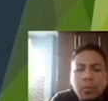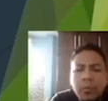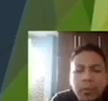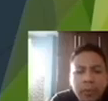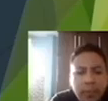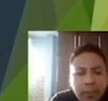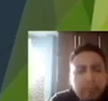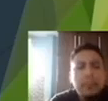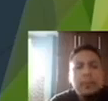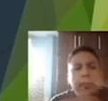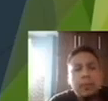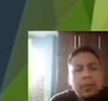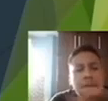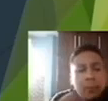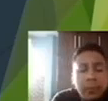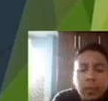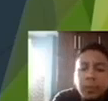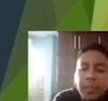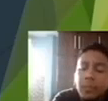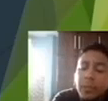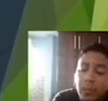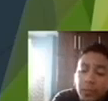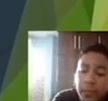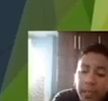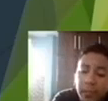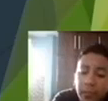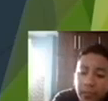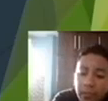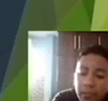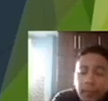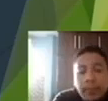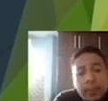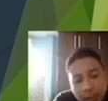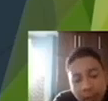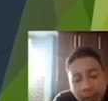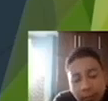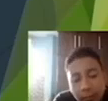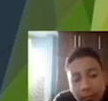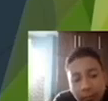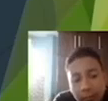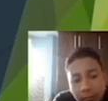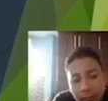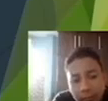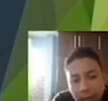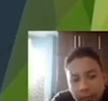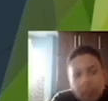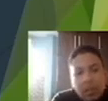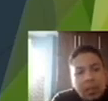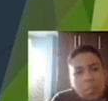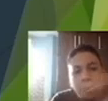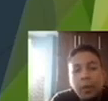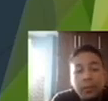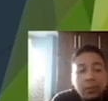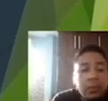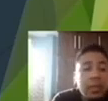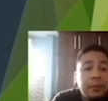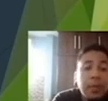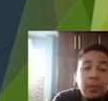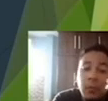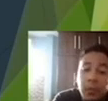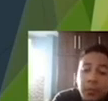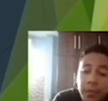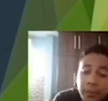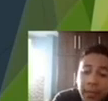de cima. Se os denominadores são diferentes, o que eu posso fazer? Eu posso encontrar